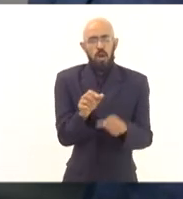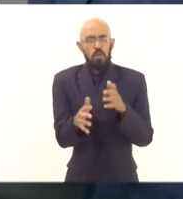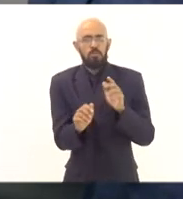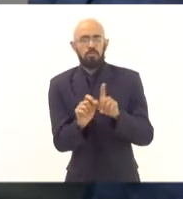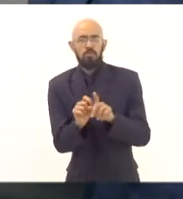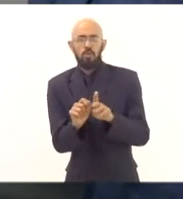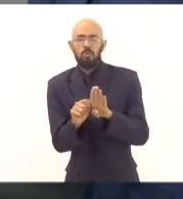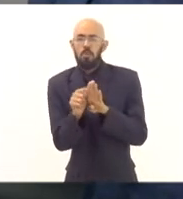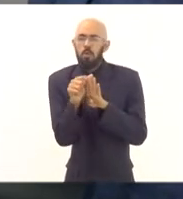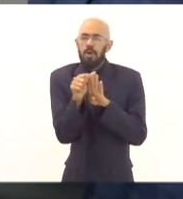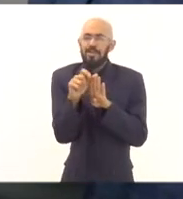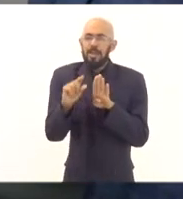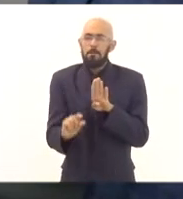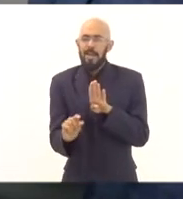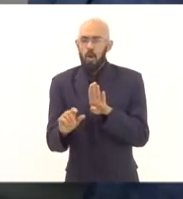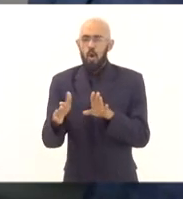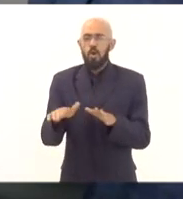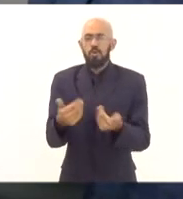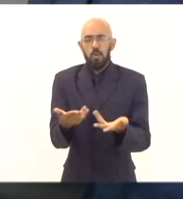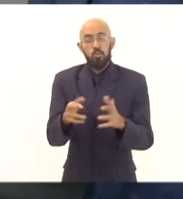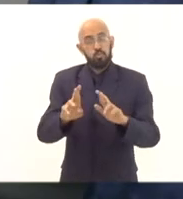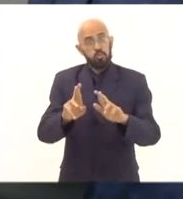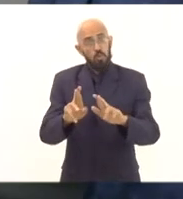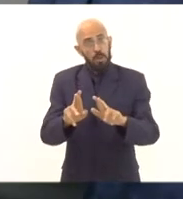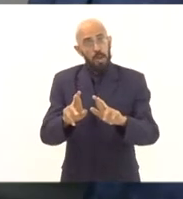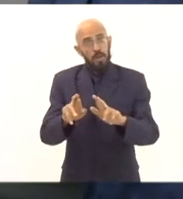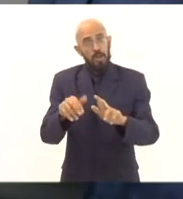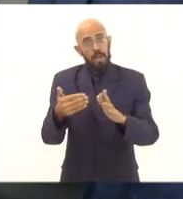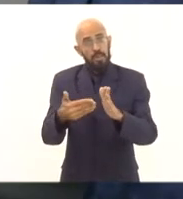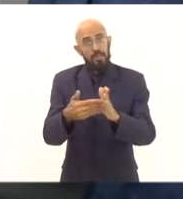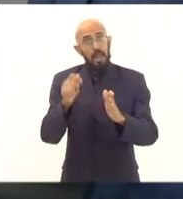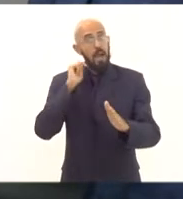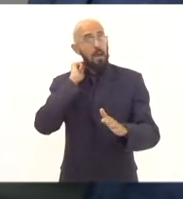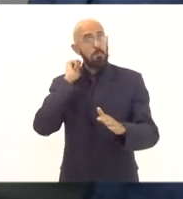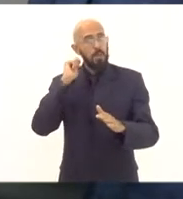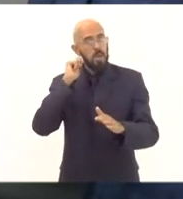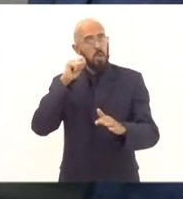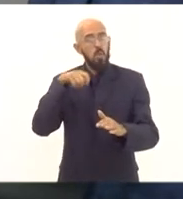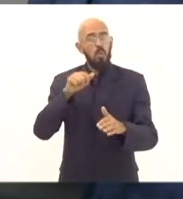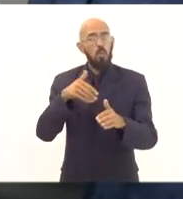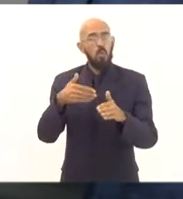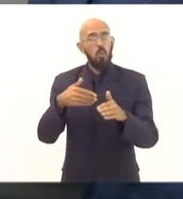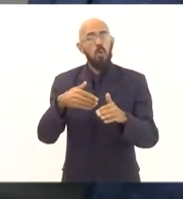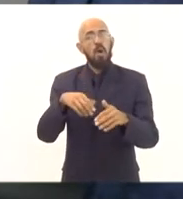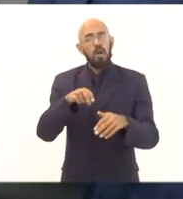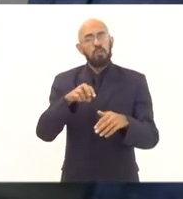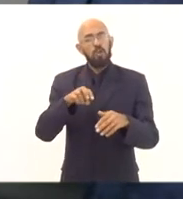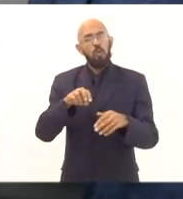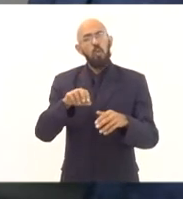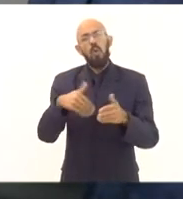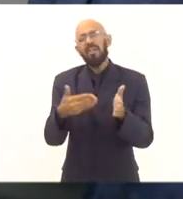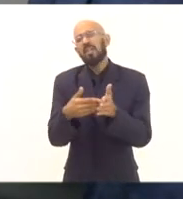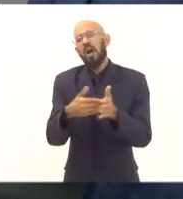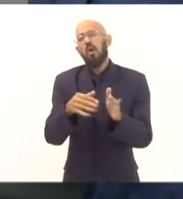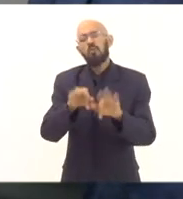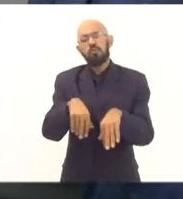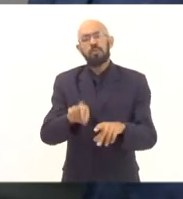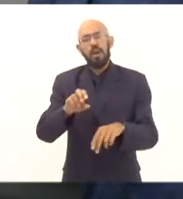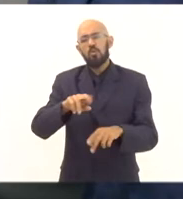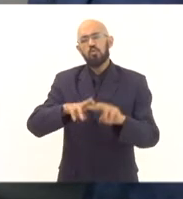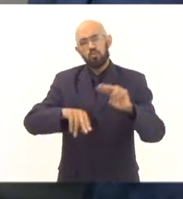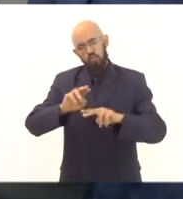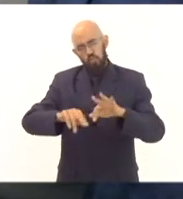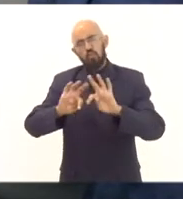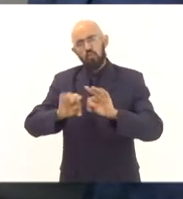burocratizado a gente espera que ao longo do mês de abril lá com certeza no primeiro semestre que todos os recursos também estejam